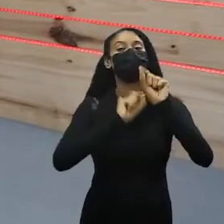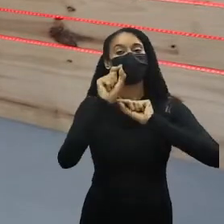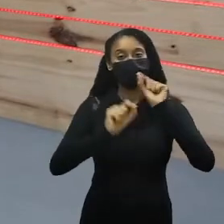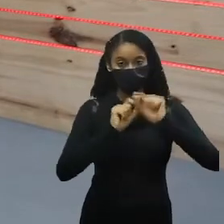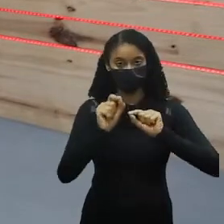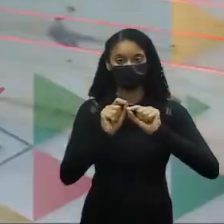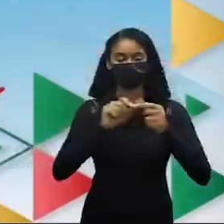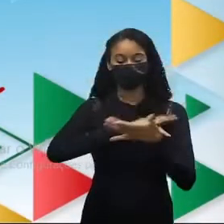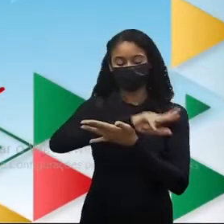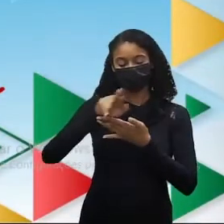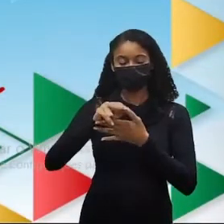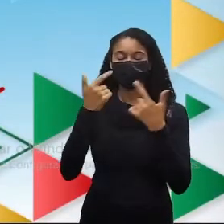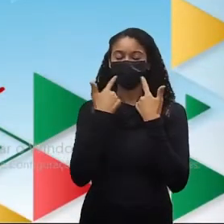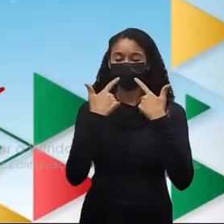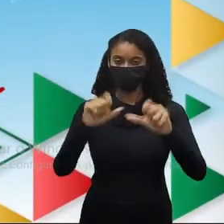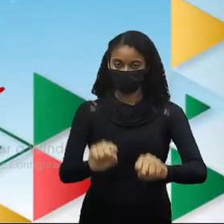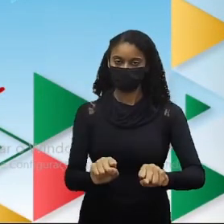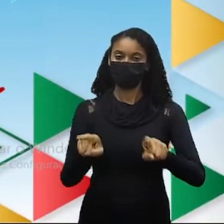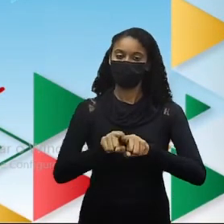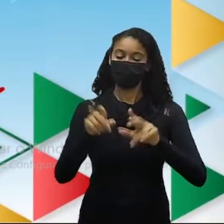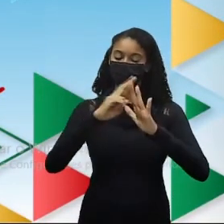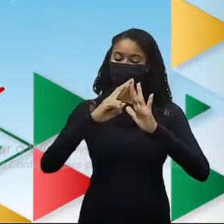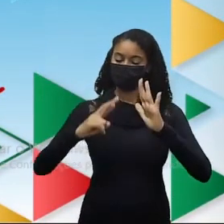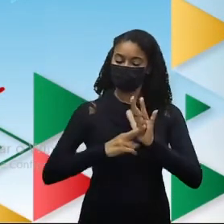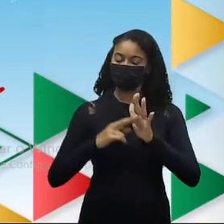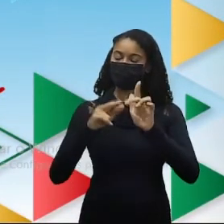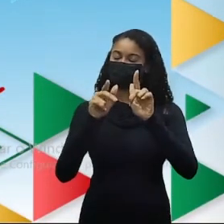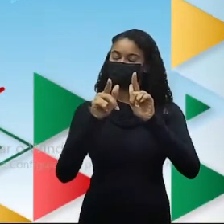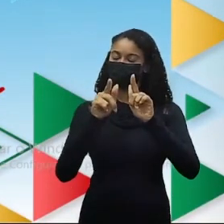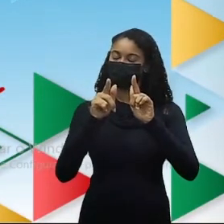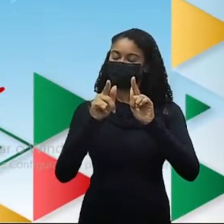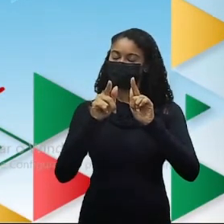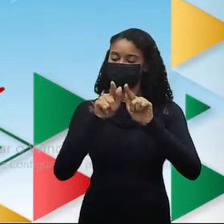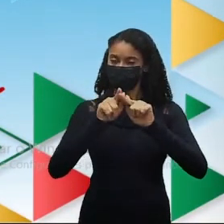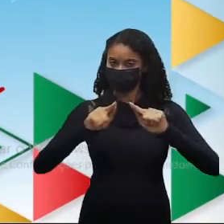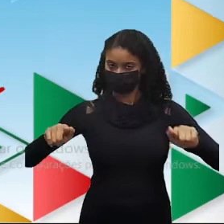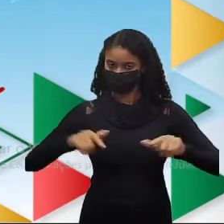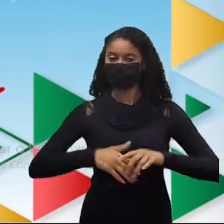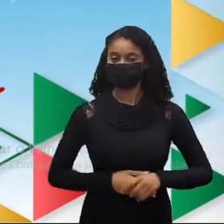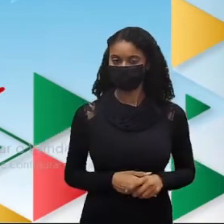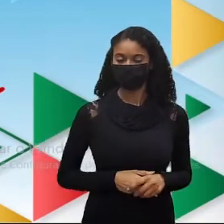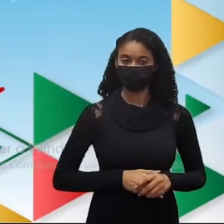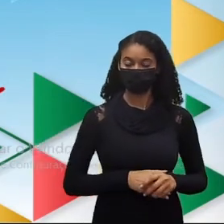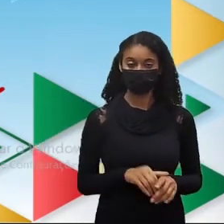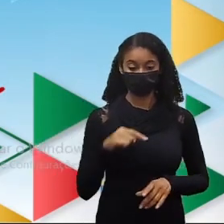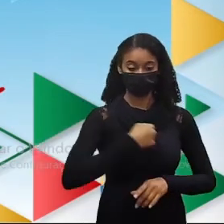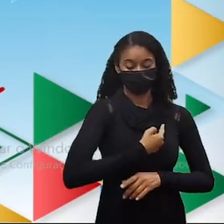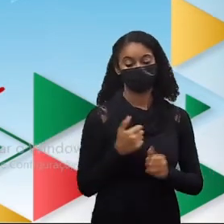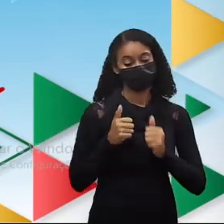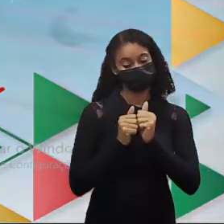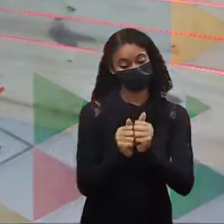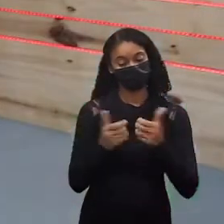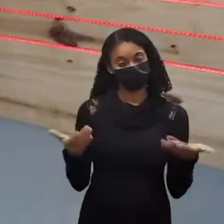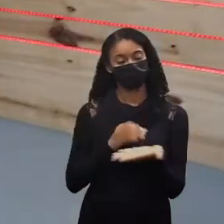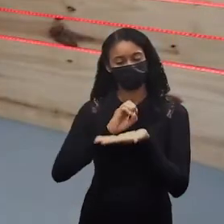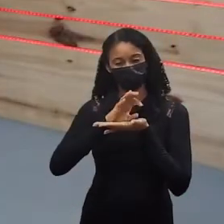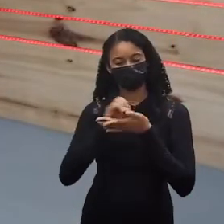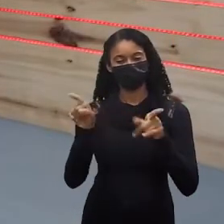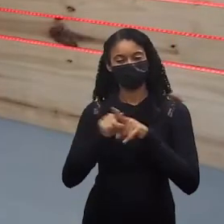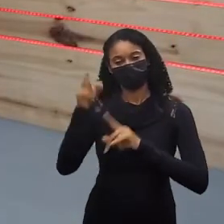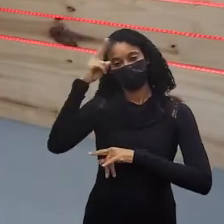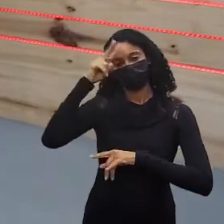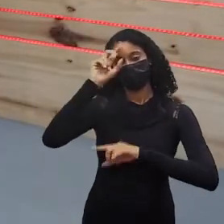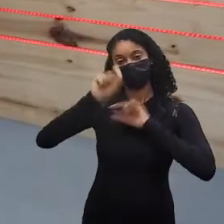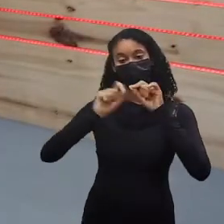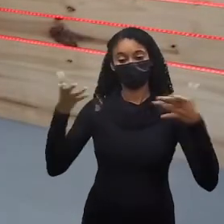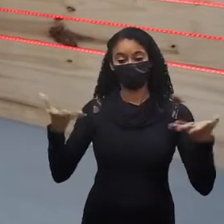variação linguística e a norma padrão. E é isso aí, acompanha aqui conosco que o EducaPE. E lembrem-se que